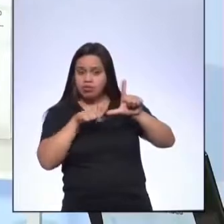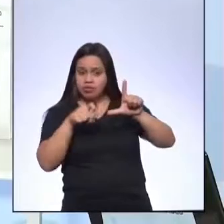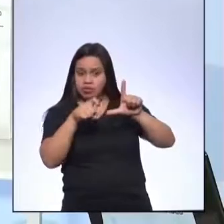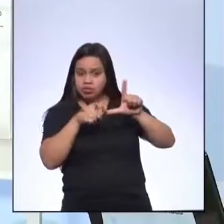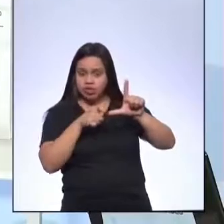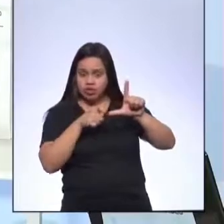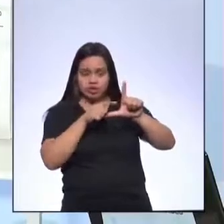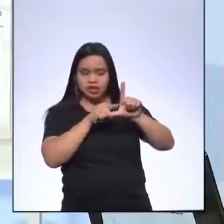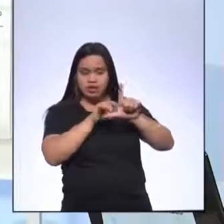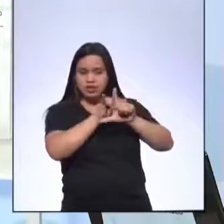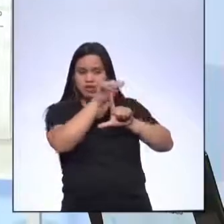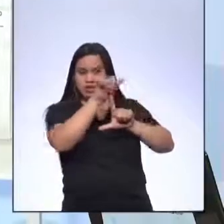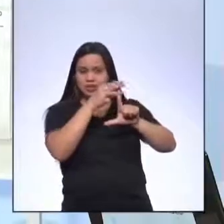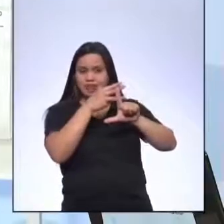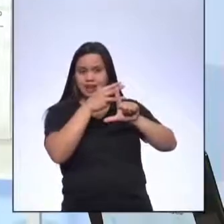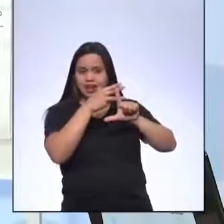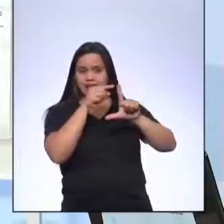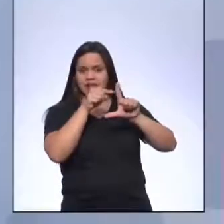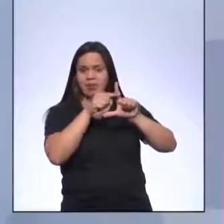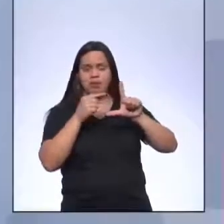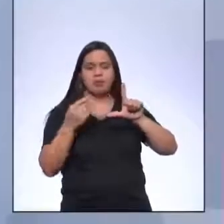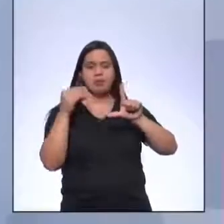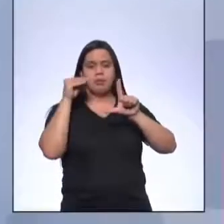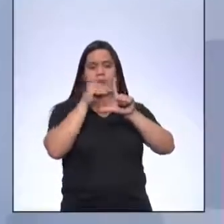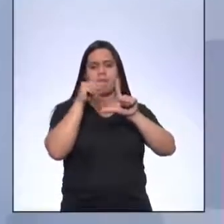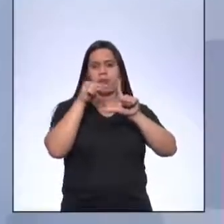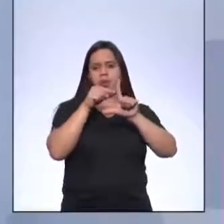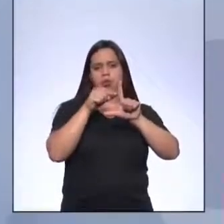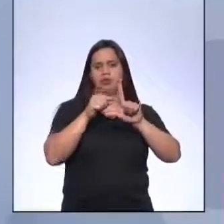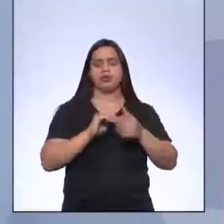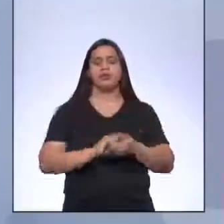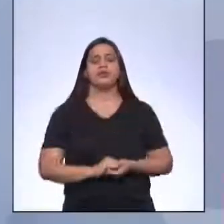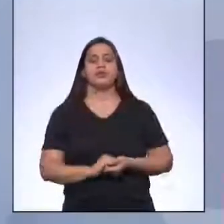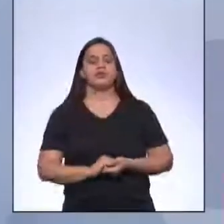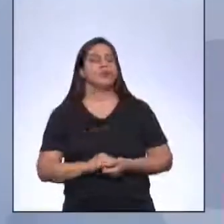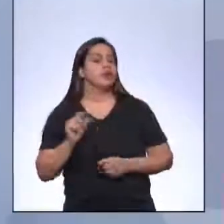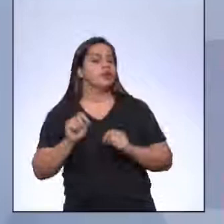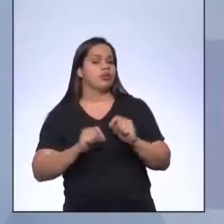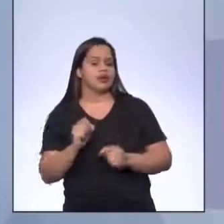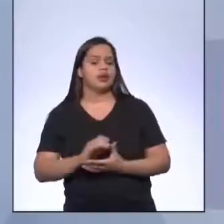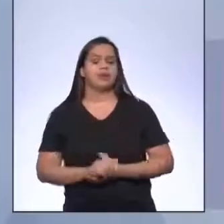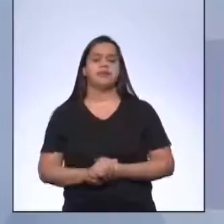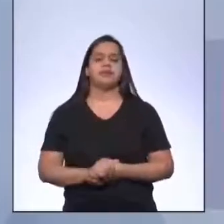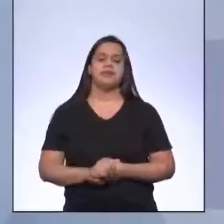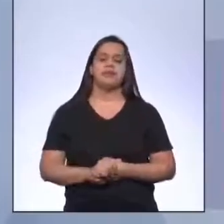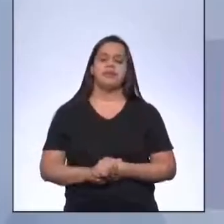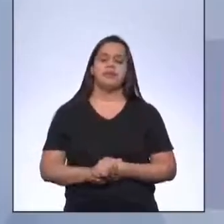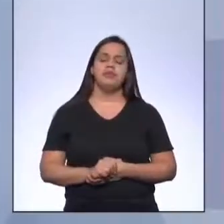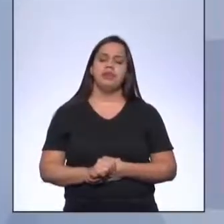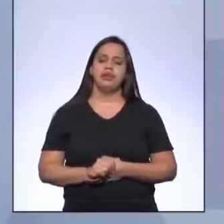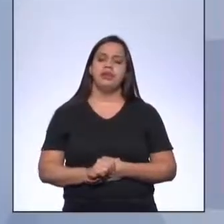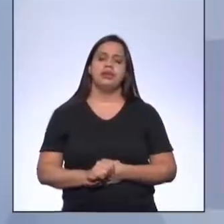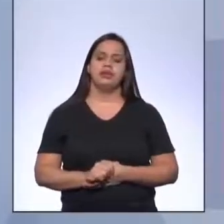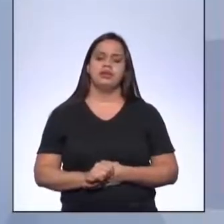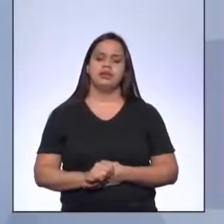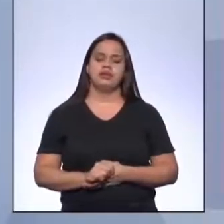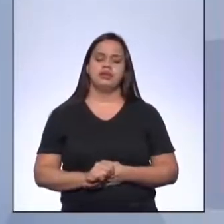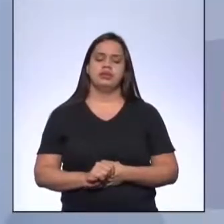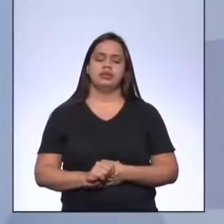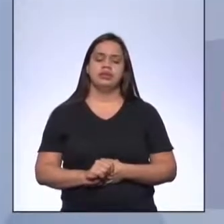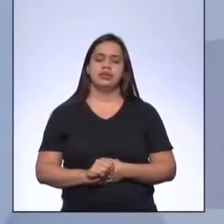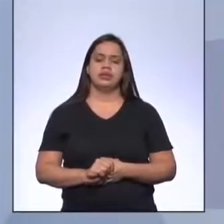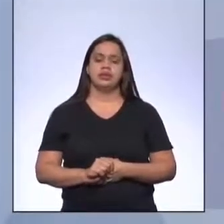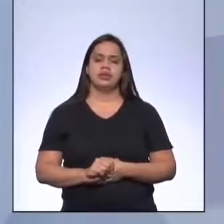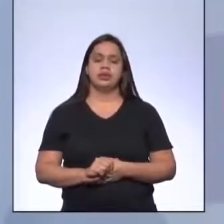caio exatamente em cima do ponto X1 correto 1